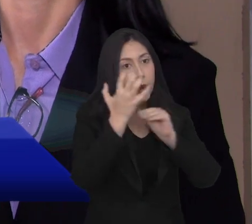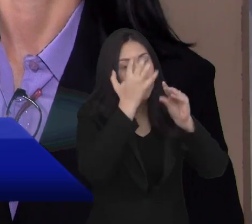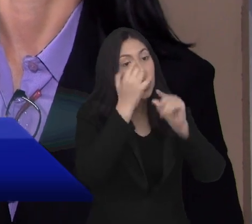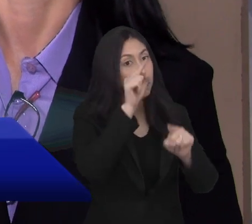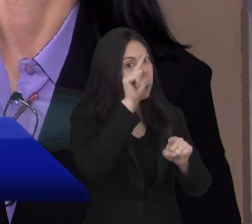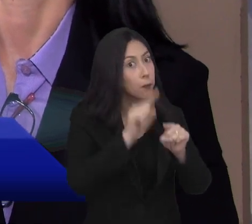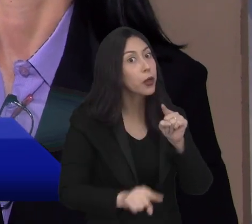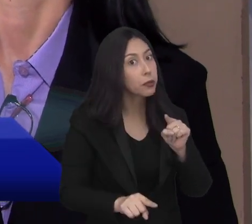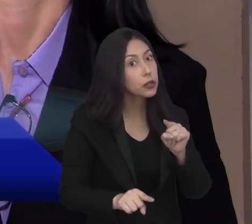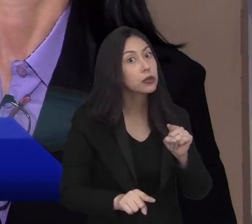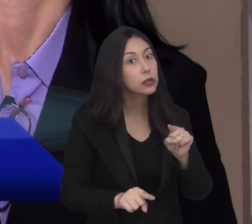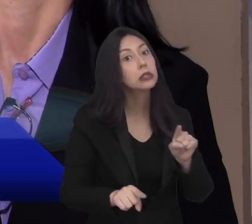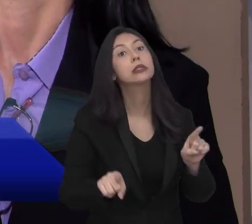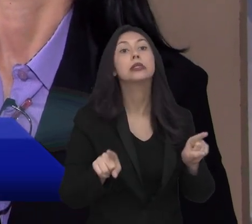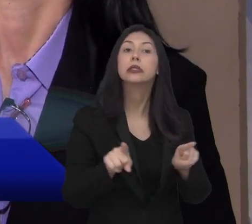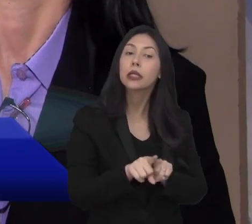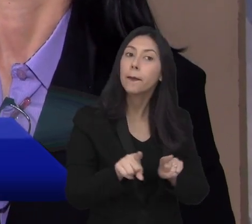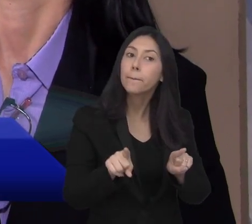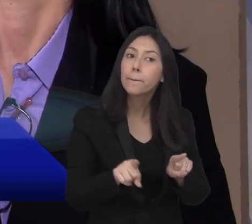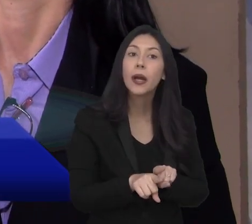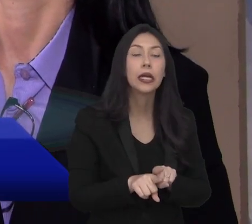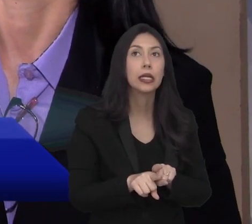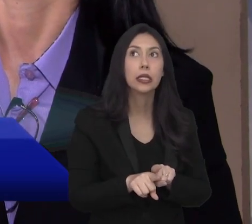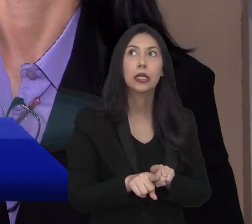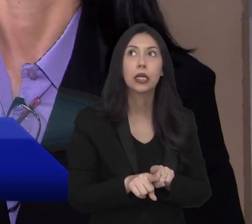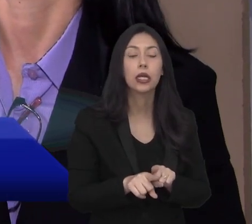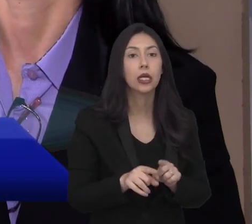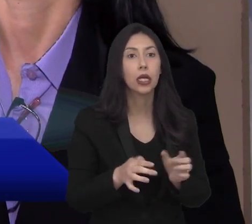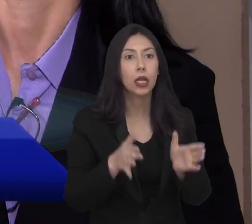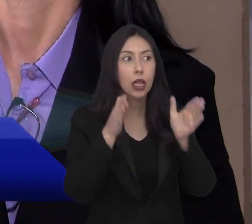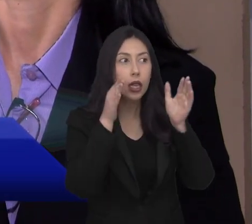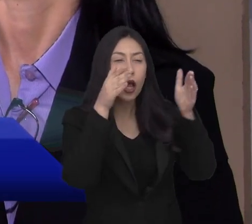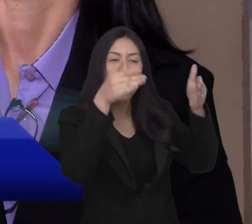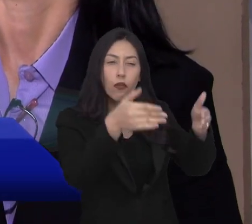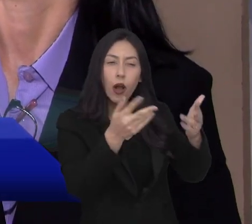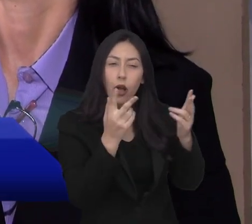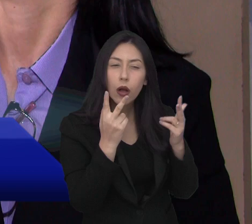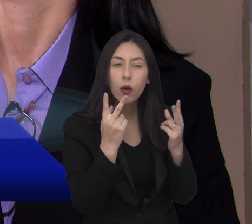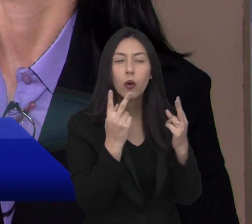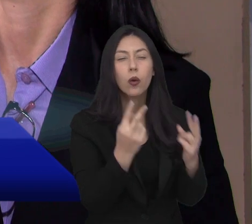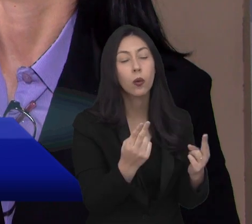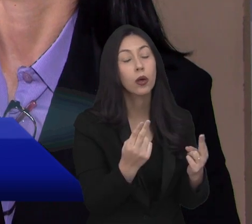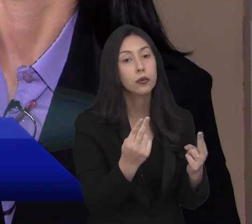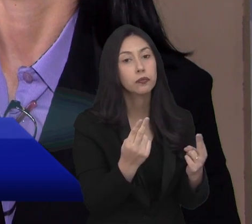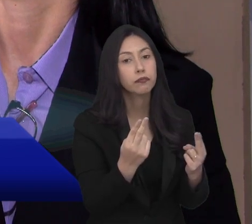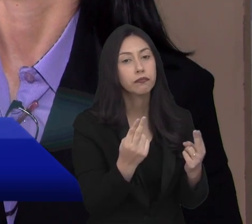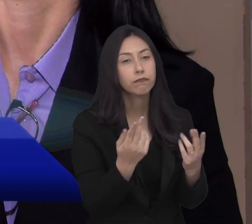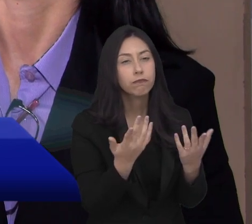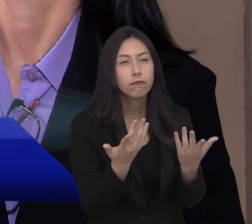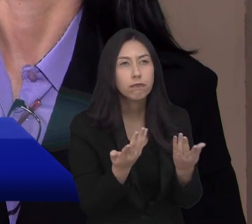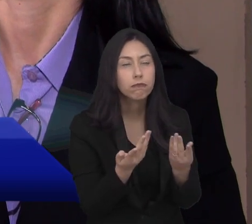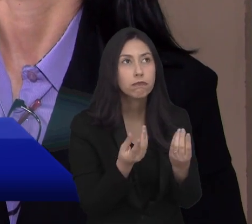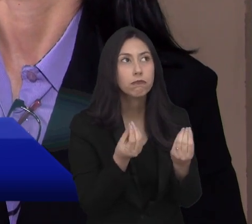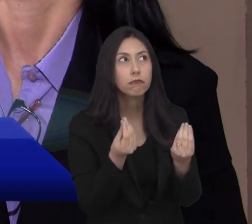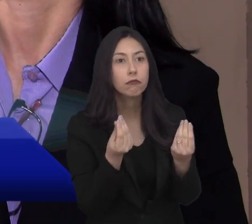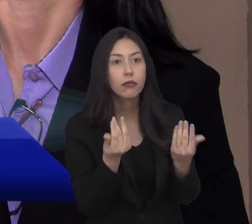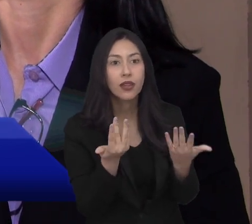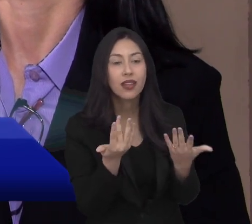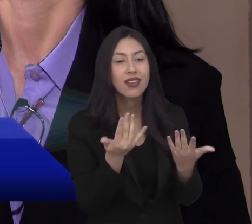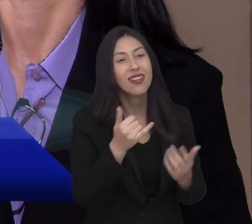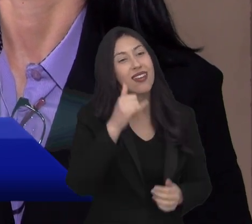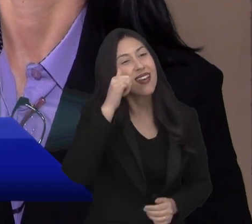som sincronizada, enfim, isso também é algo nessa mesma direção, para